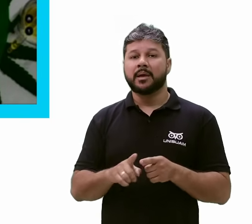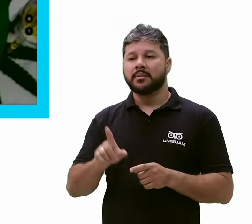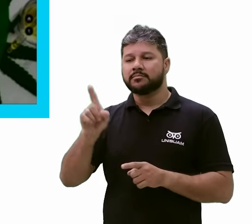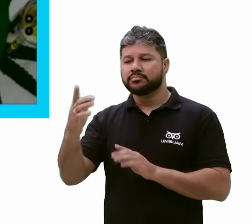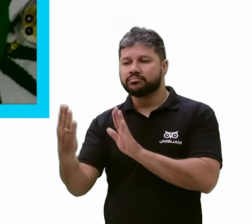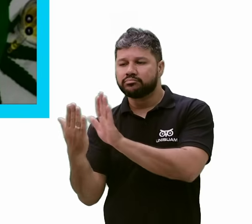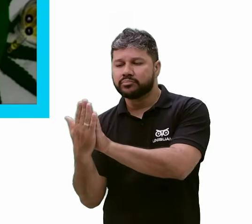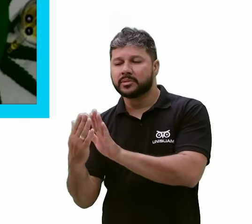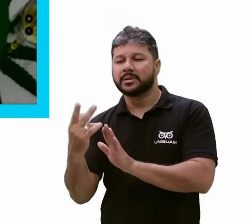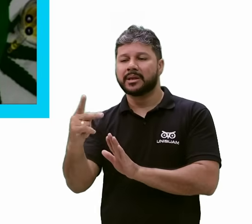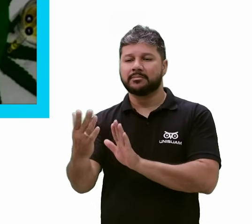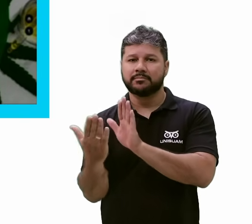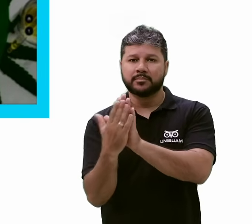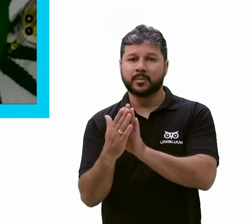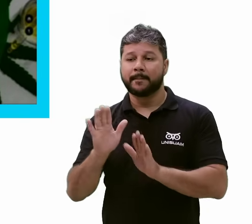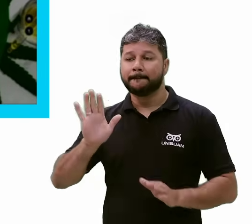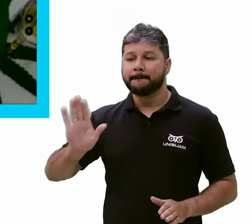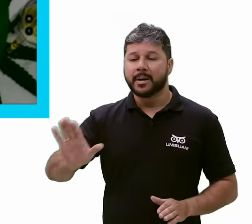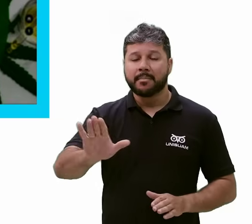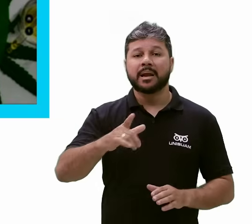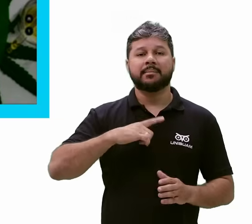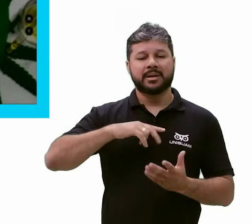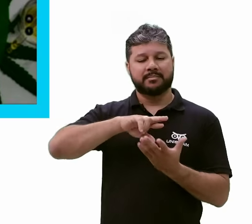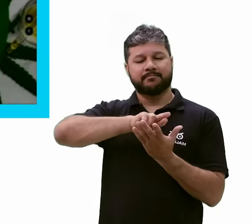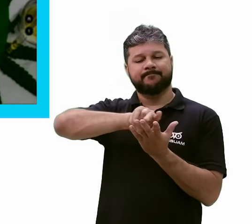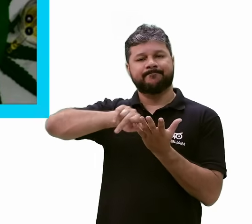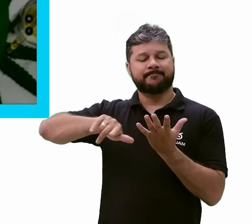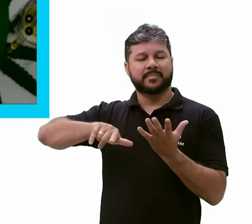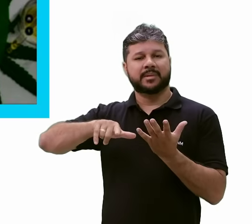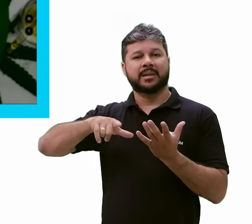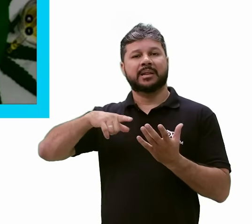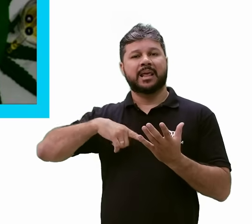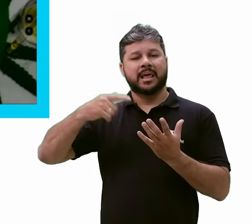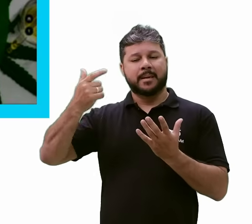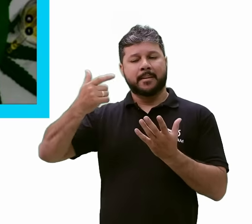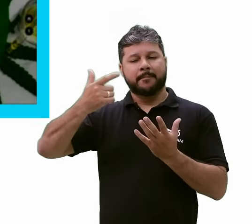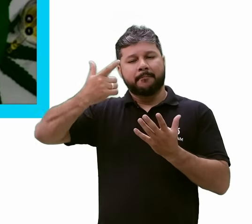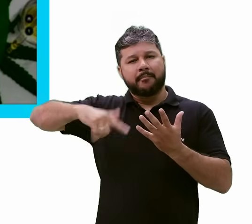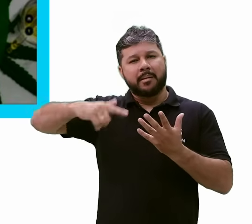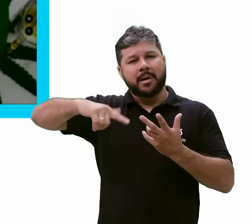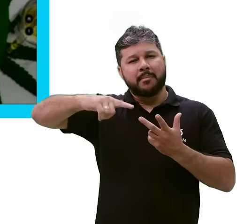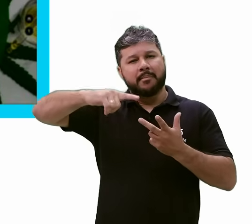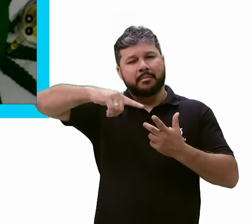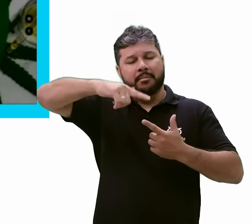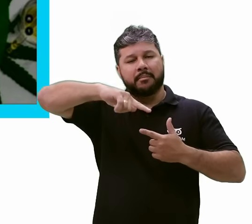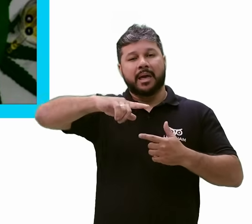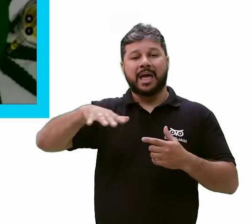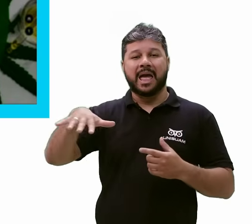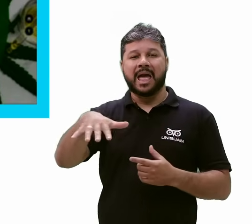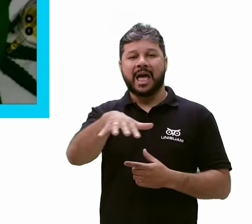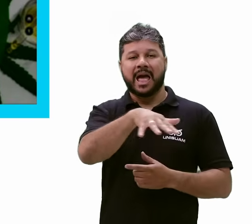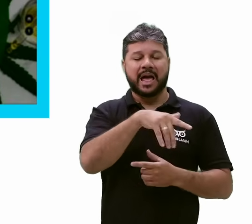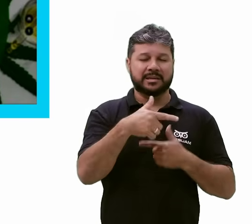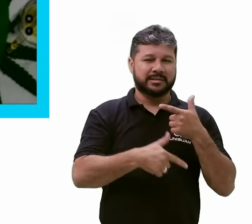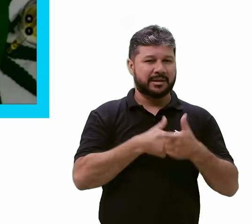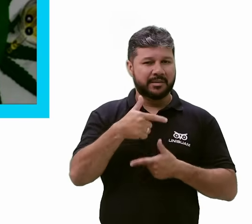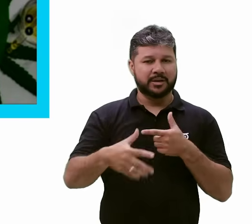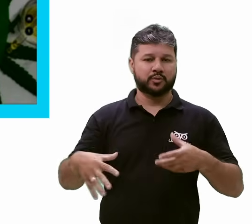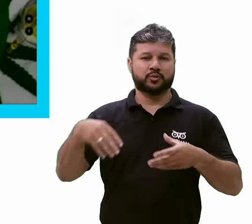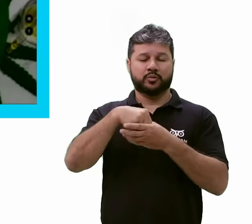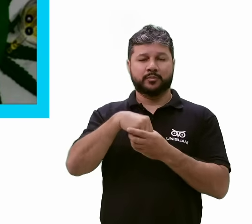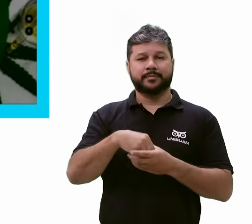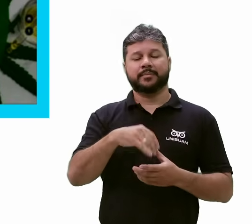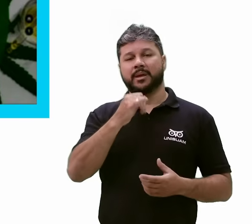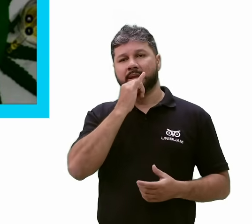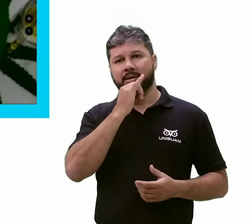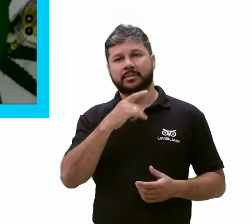individualizada, ela é multifuncional. Eu vou precisar de várias áreas trabalhando